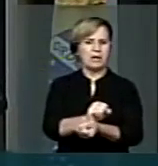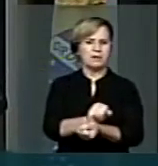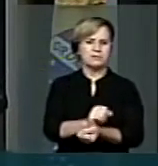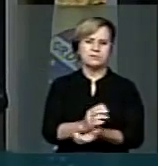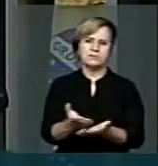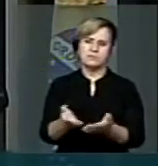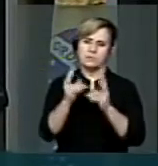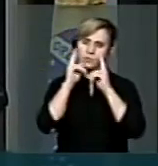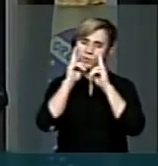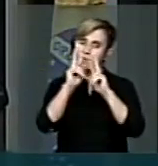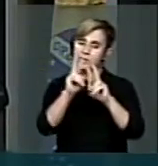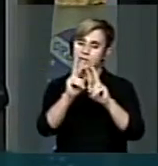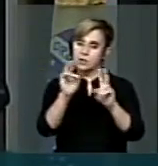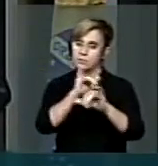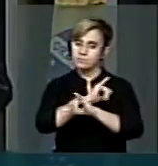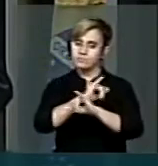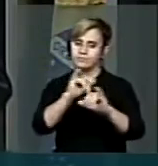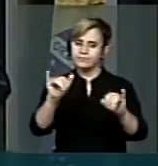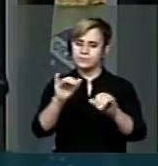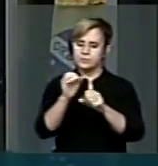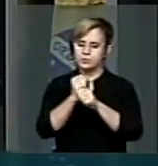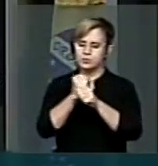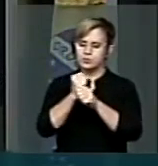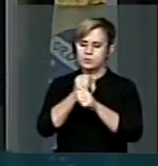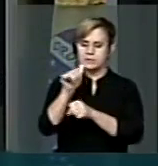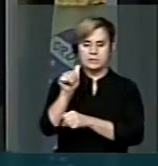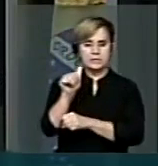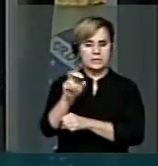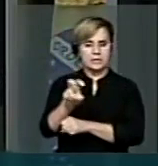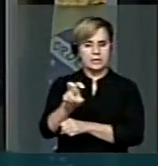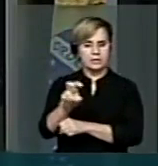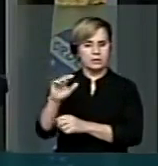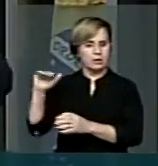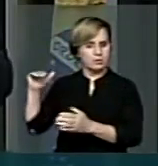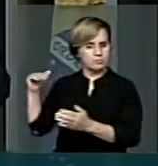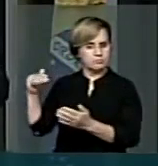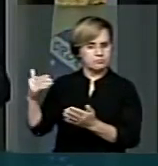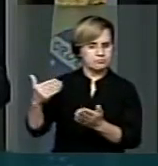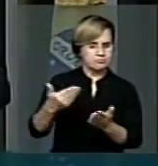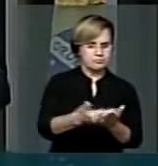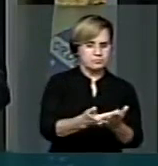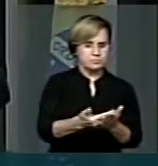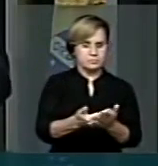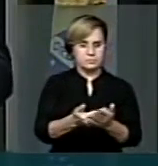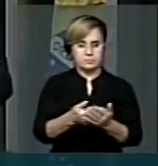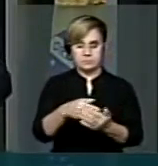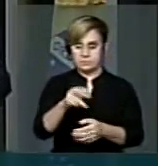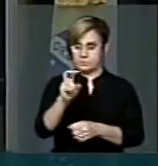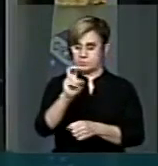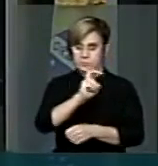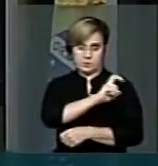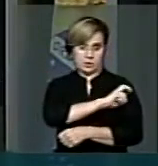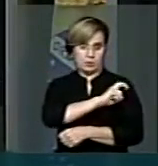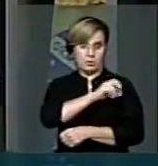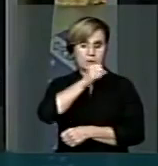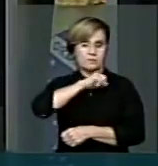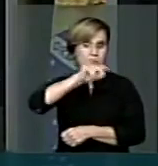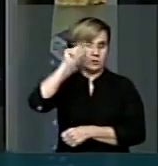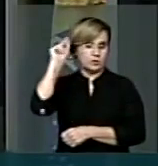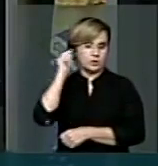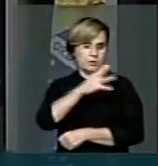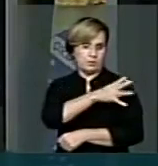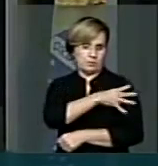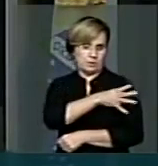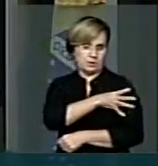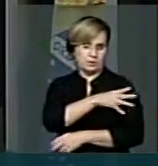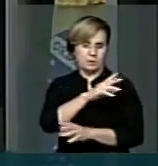os dados dos últimos 15 anos. Para o 5º ano, antiga 4ª série,